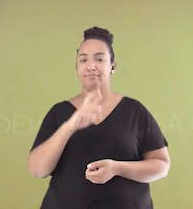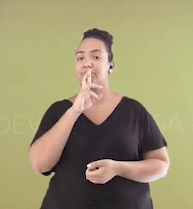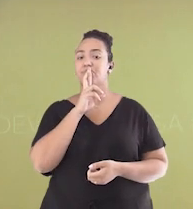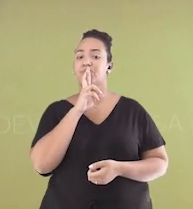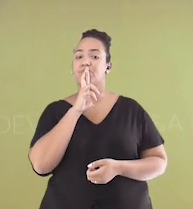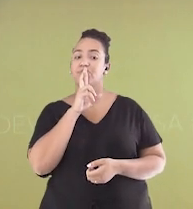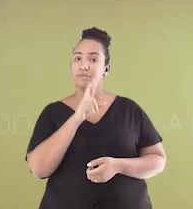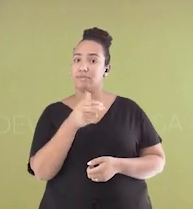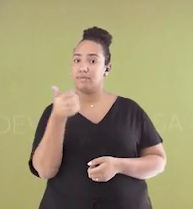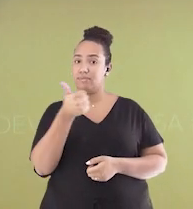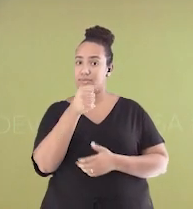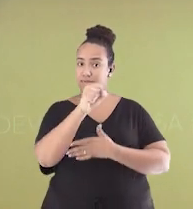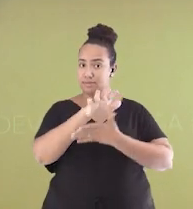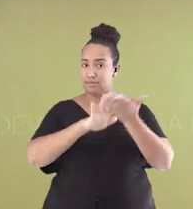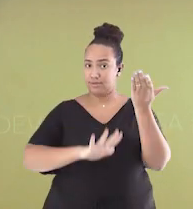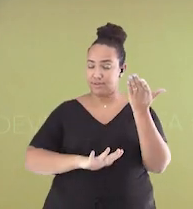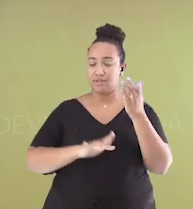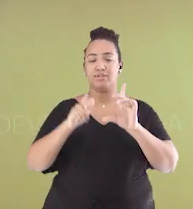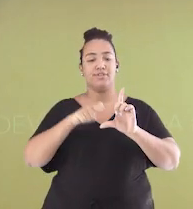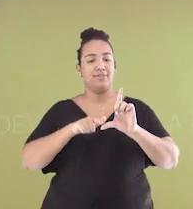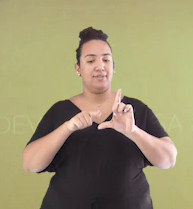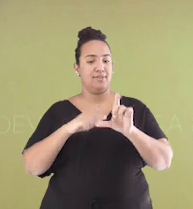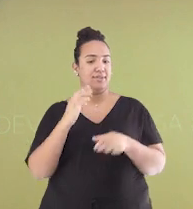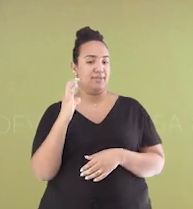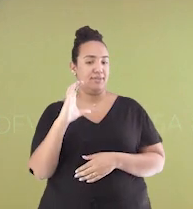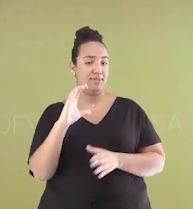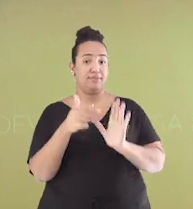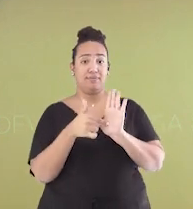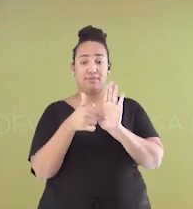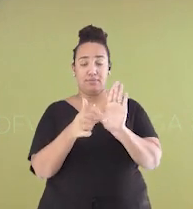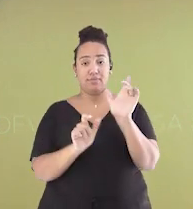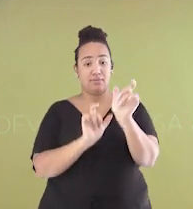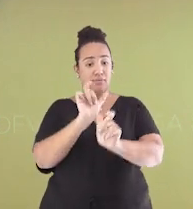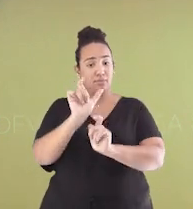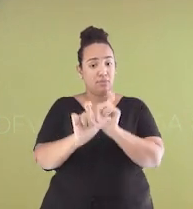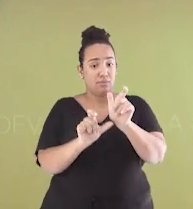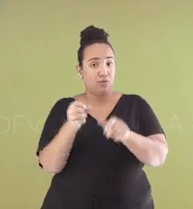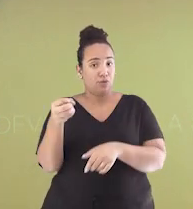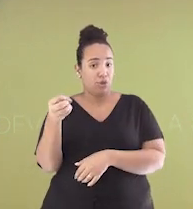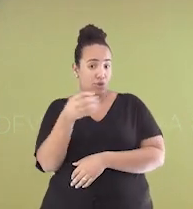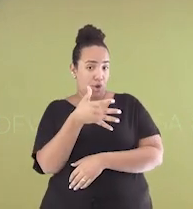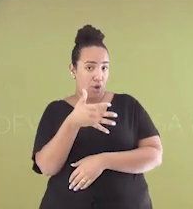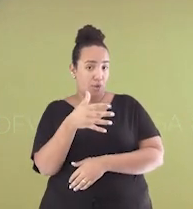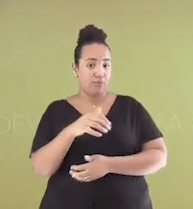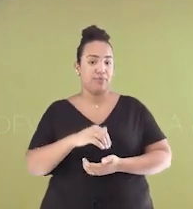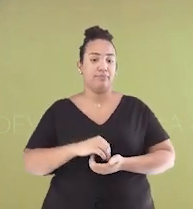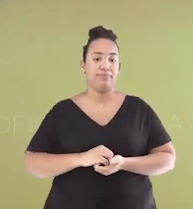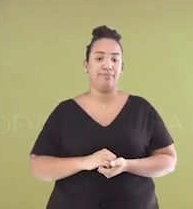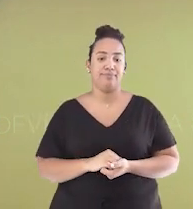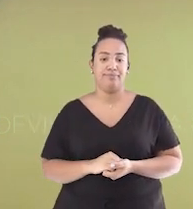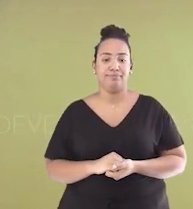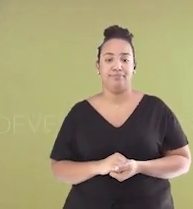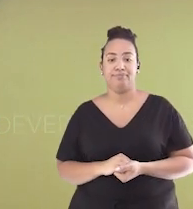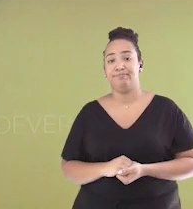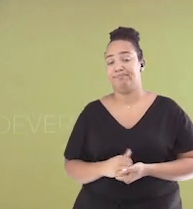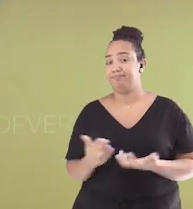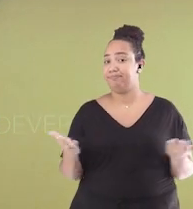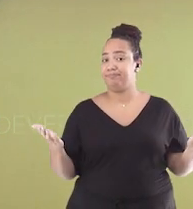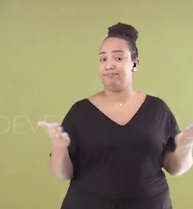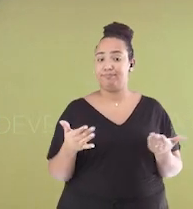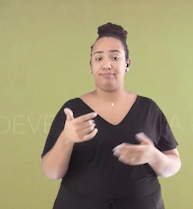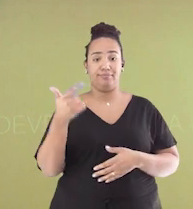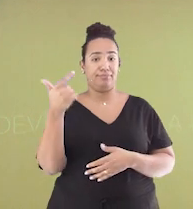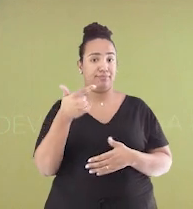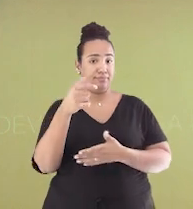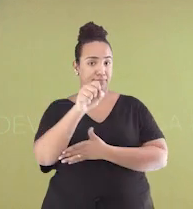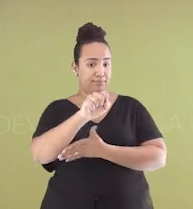A resposta da questão 1 é a letra C, introduz palavras novas na língua. Vamos